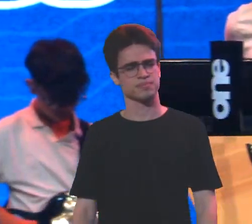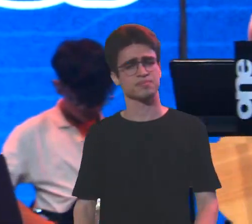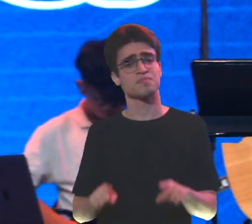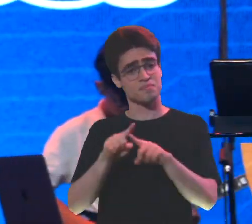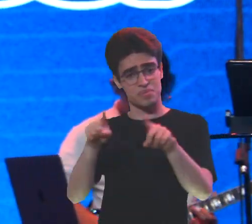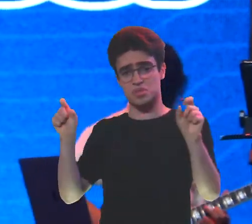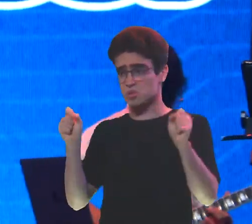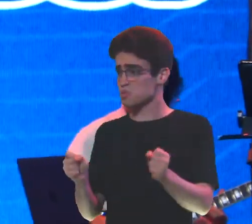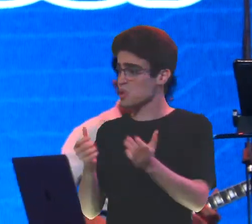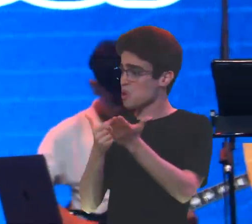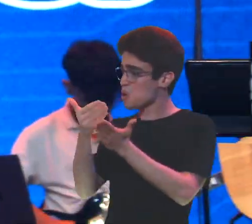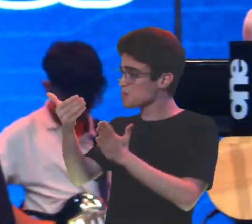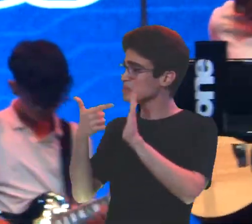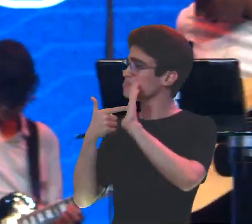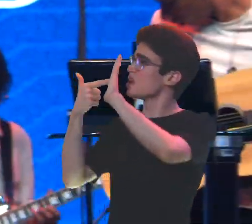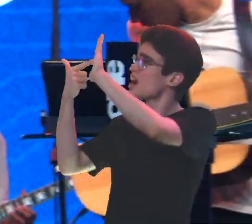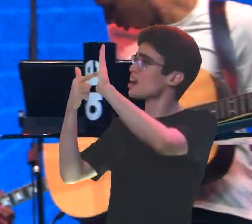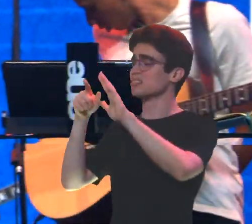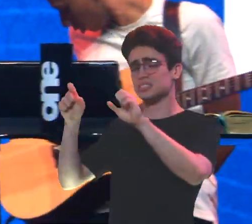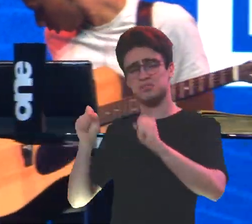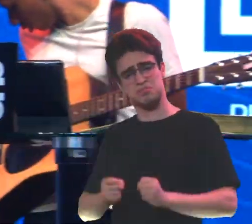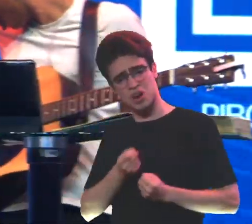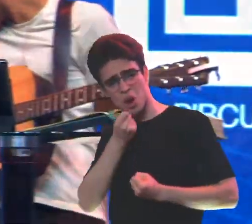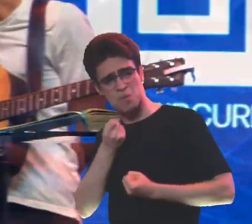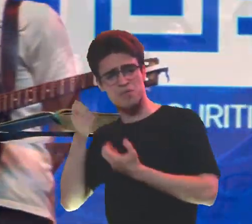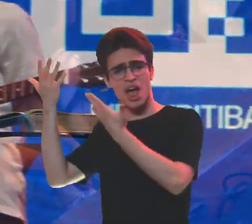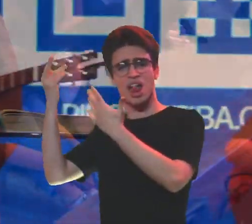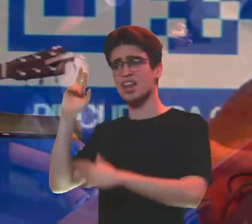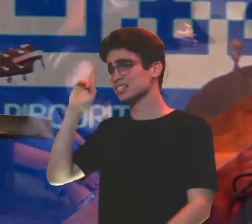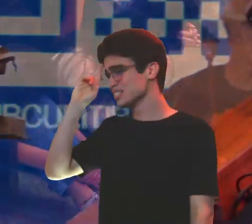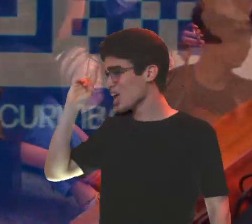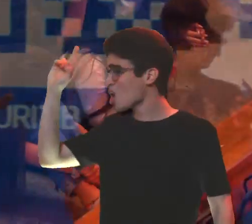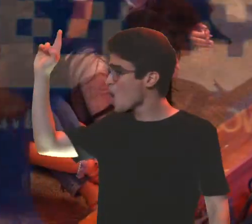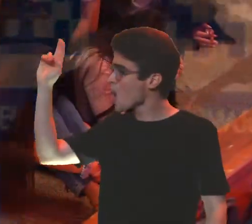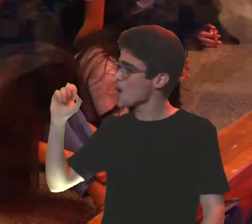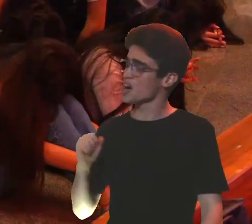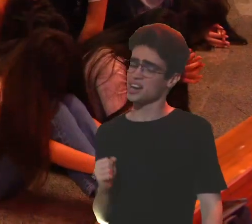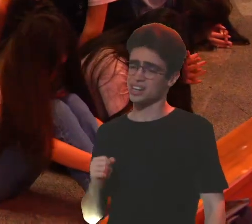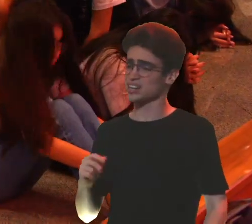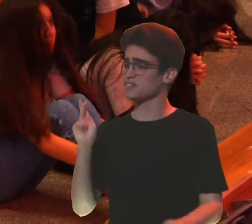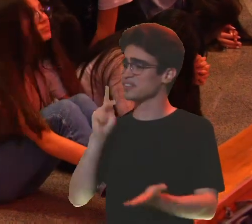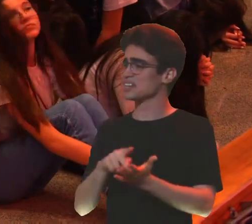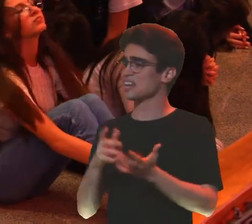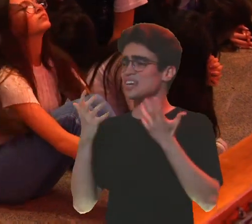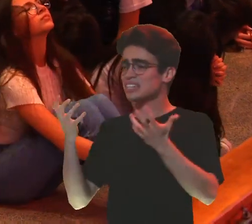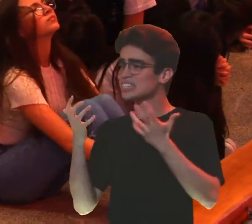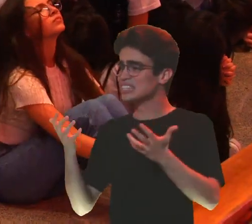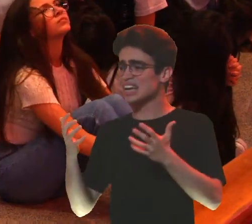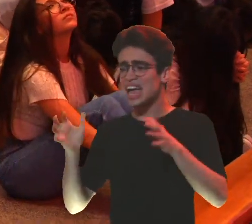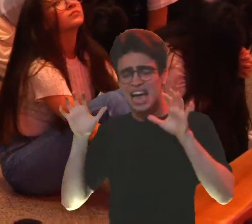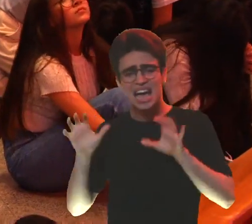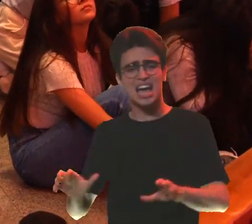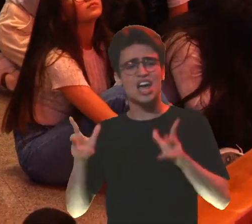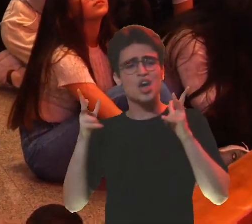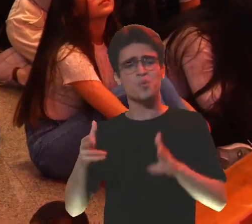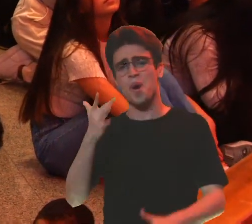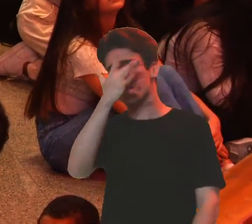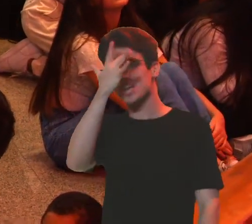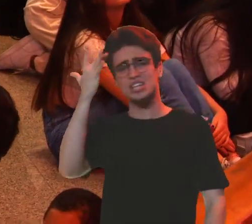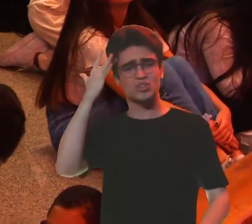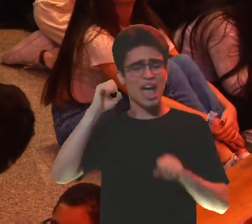Começa a falar isso para o Senhor. Começa a abrir o seu coração e falar: Senhor, eu quero ser assim como esses heróis da fé